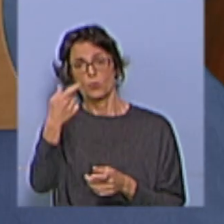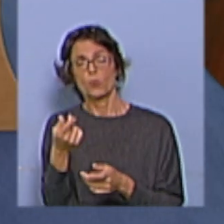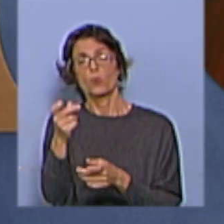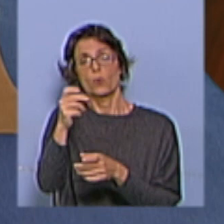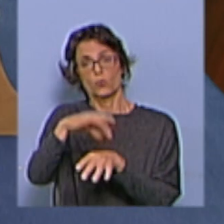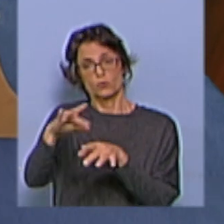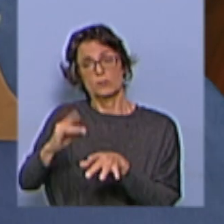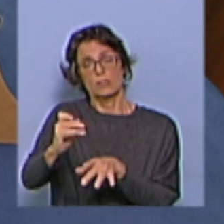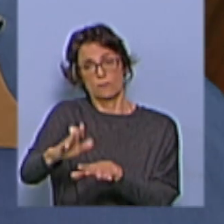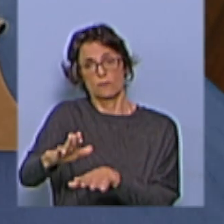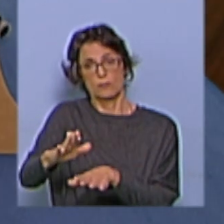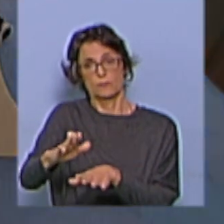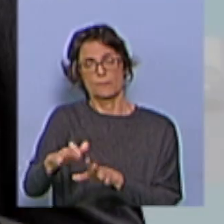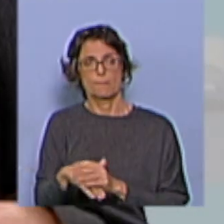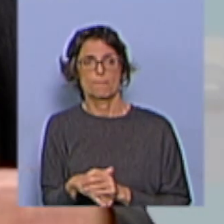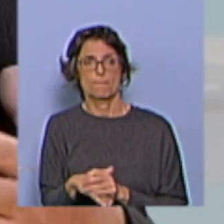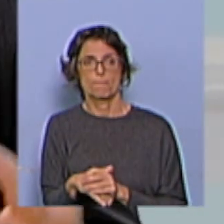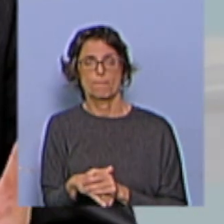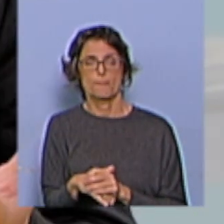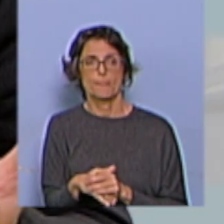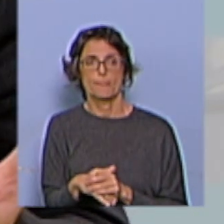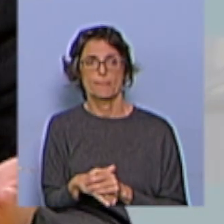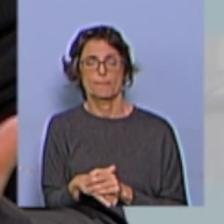também ficaram de chamada.